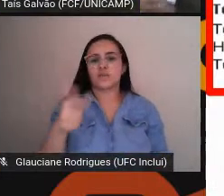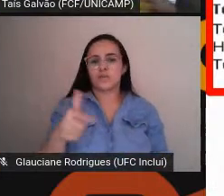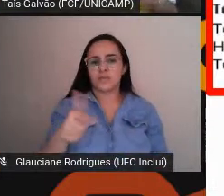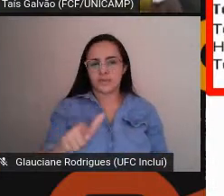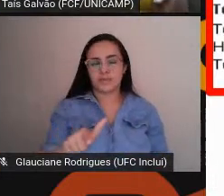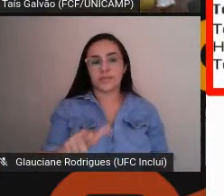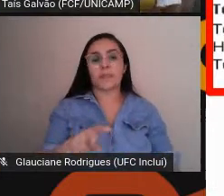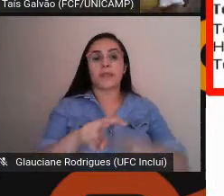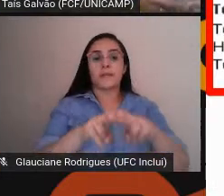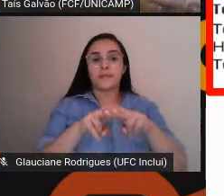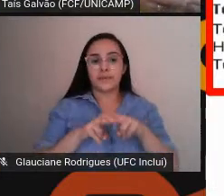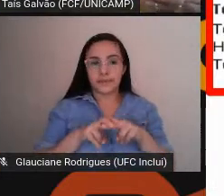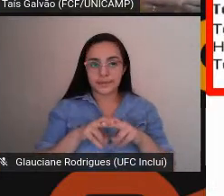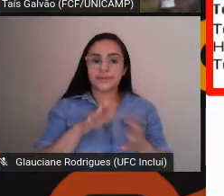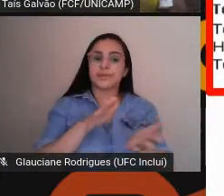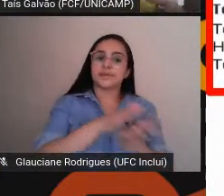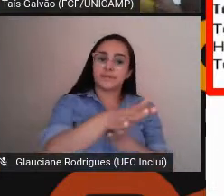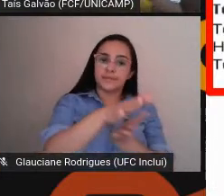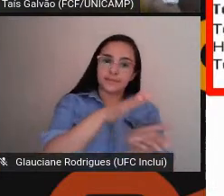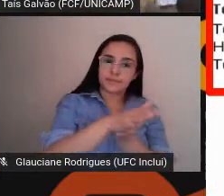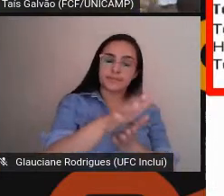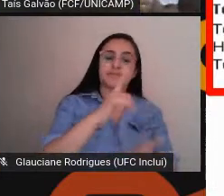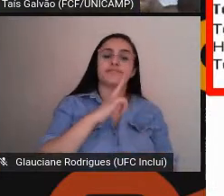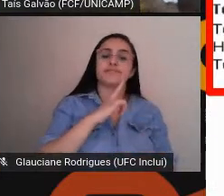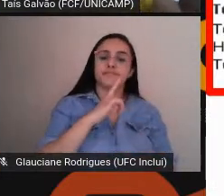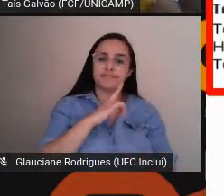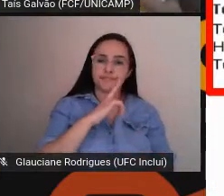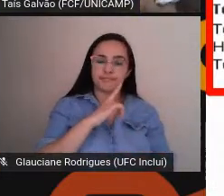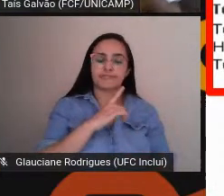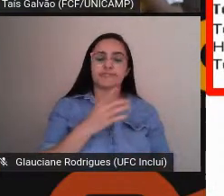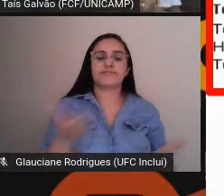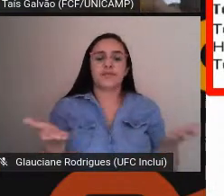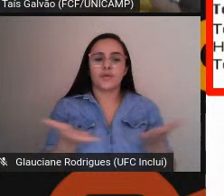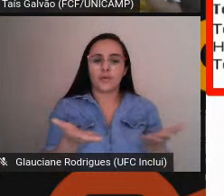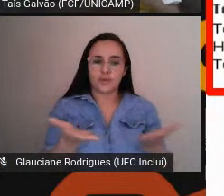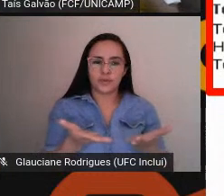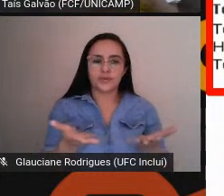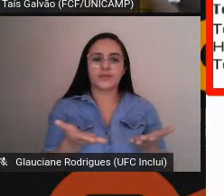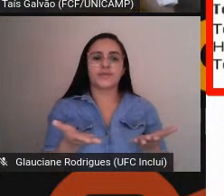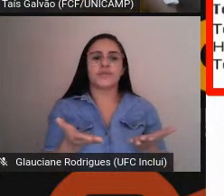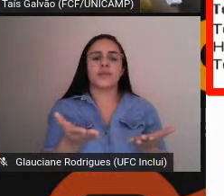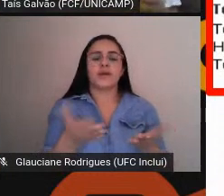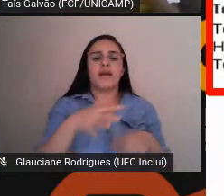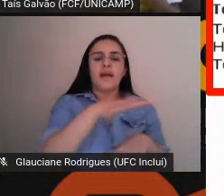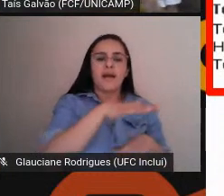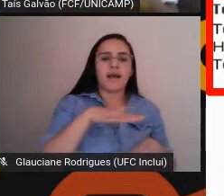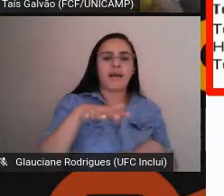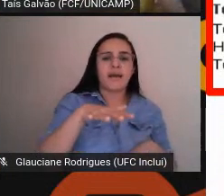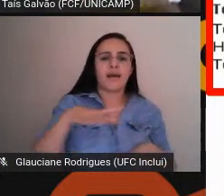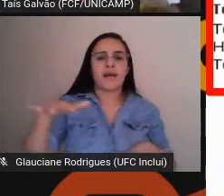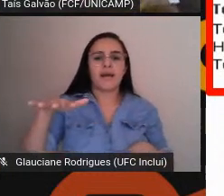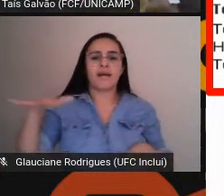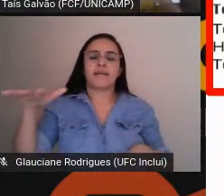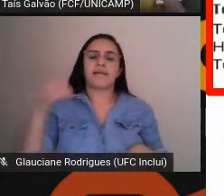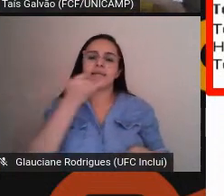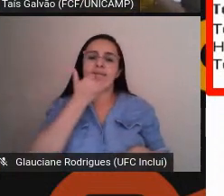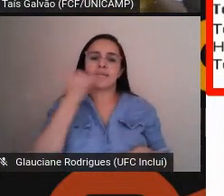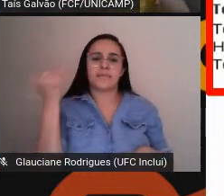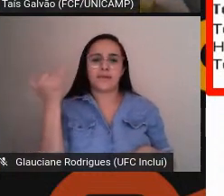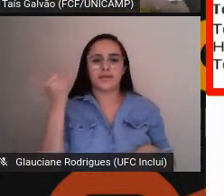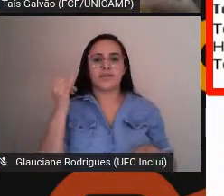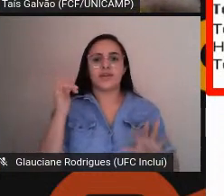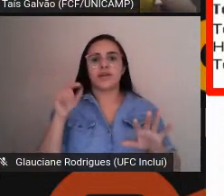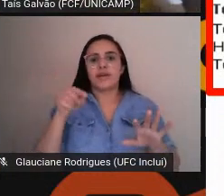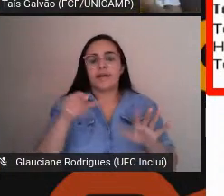de publicação é algo que existe, o que nós temos publicado, em algumas áreas ele pode não corresponder à realidade, ele